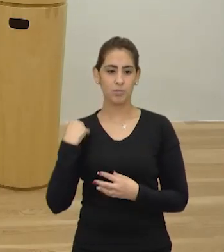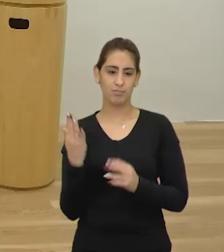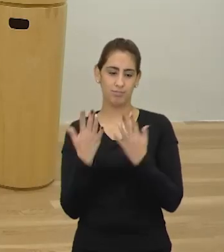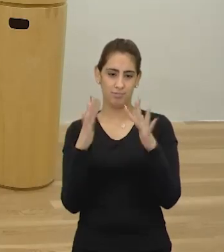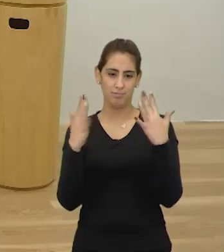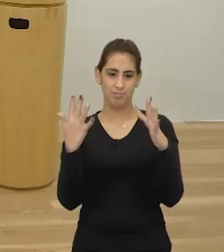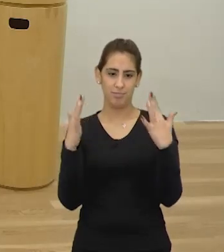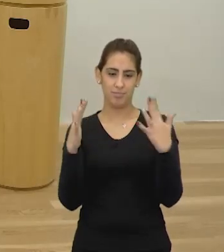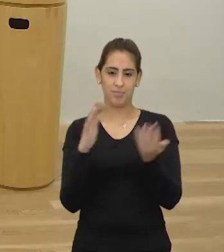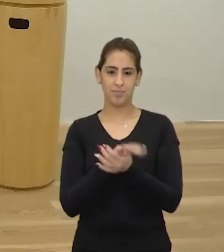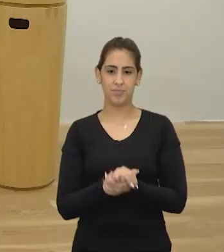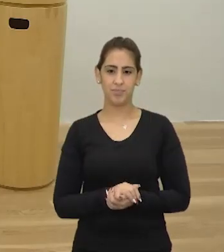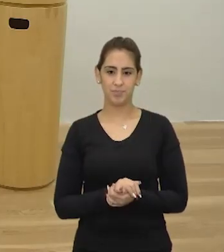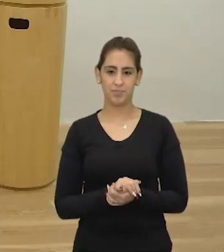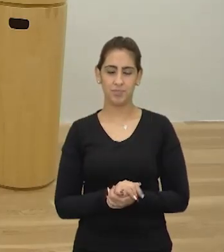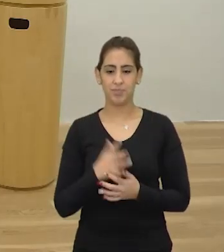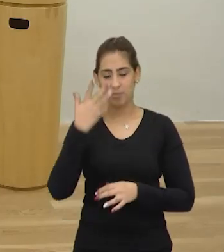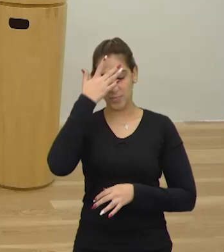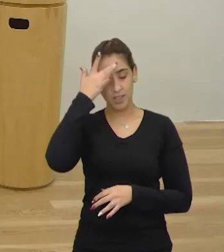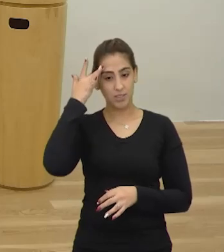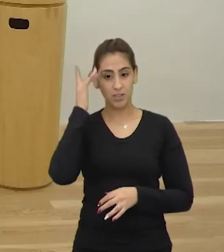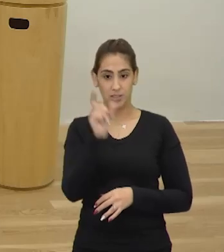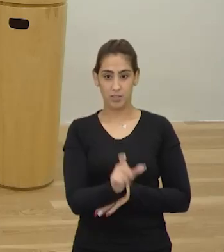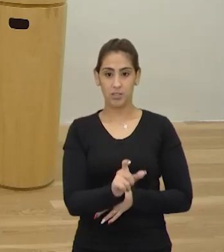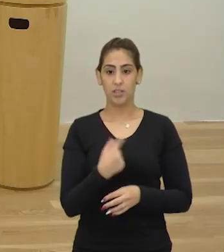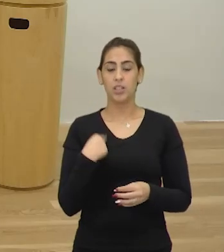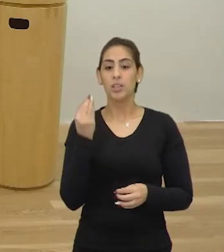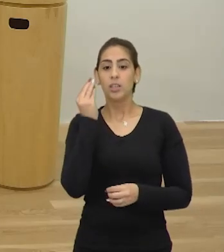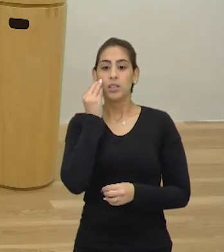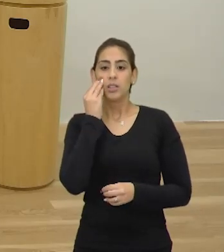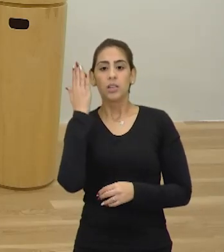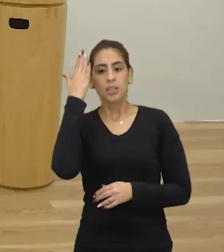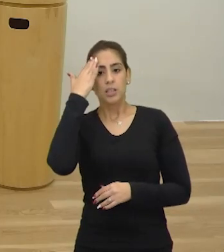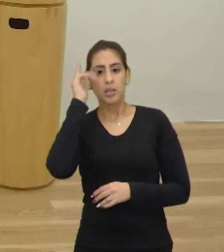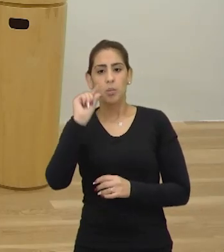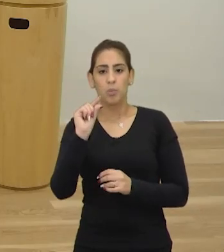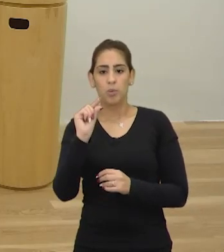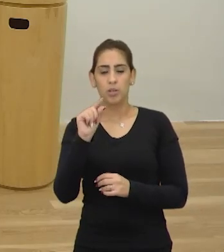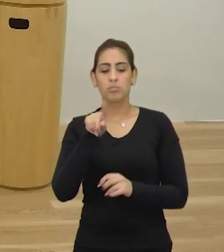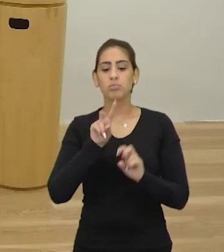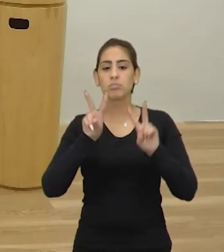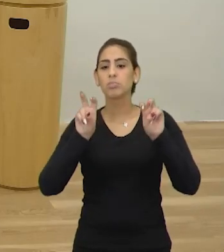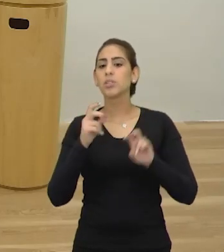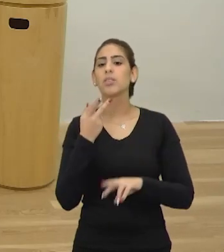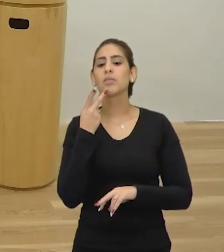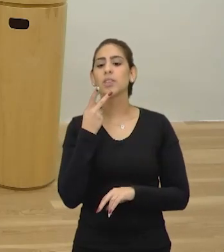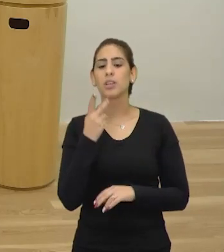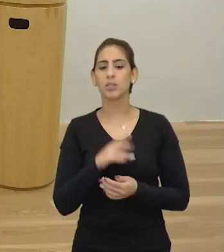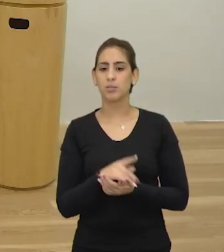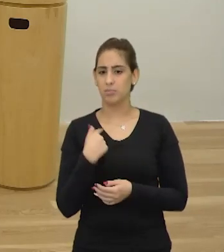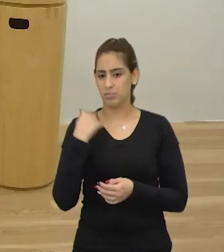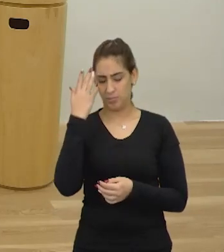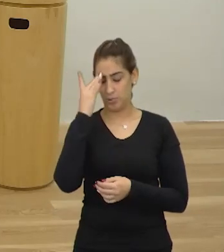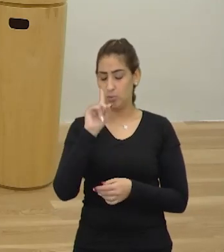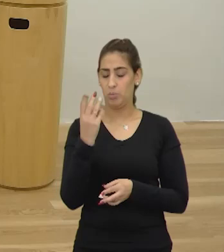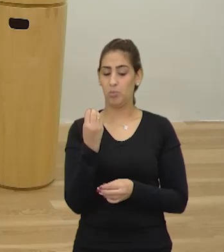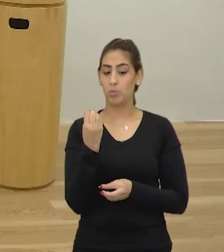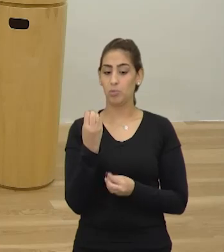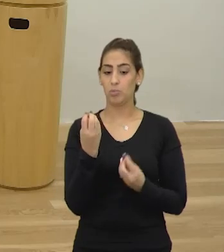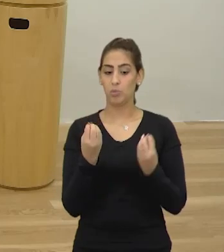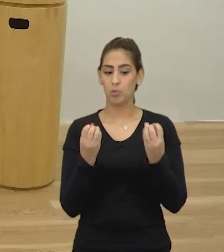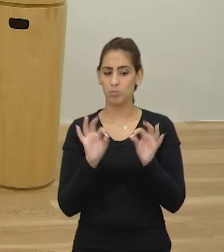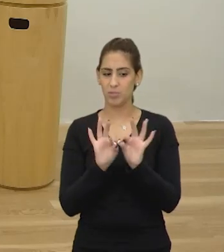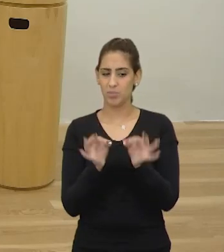Também. Nossa, a produção. Gente, vamos tentar entender um pouquinho do que ele está falando aqui no poema, que eu sei que não é